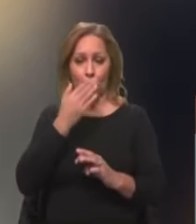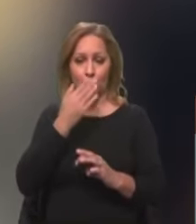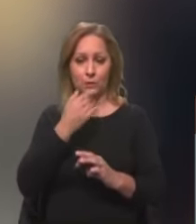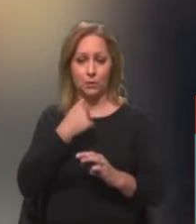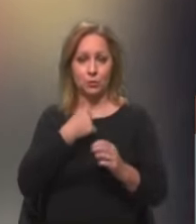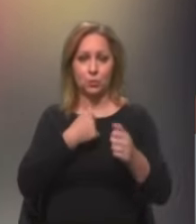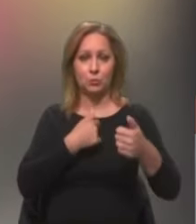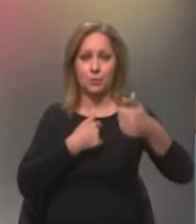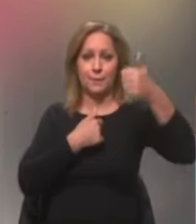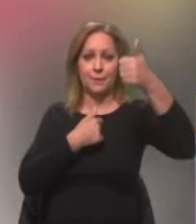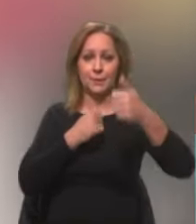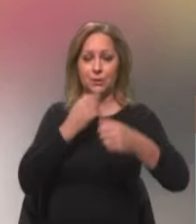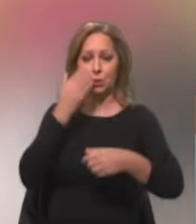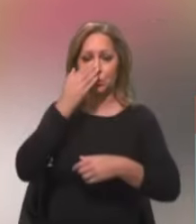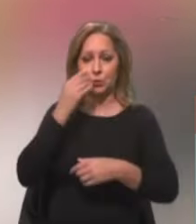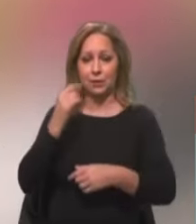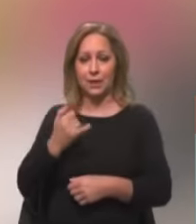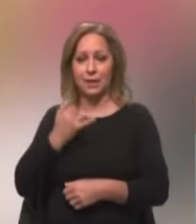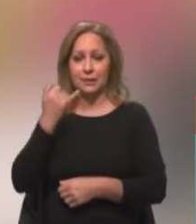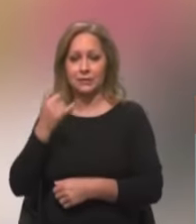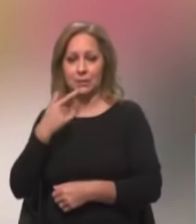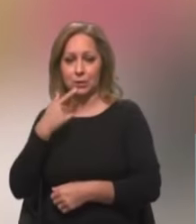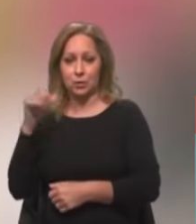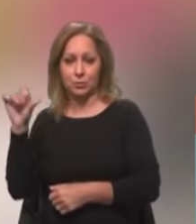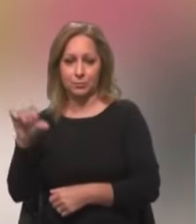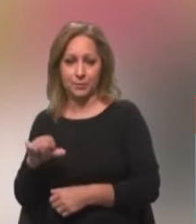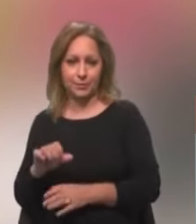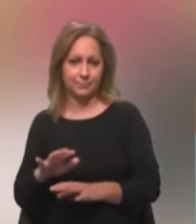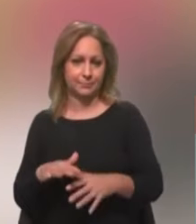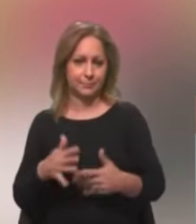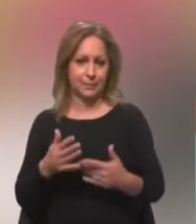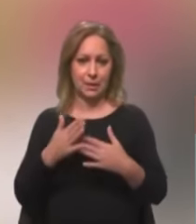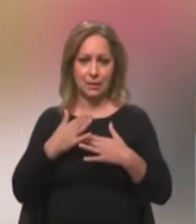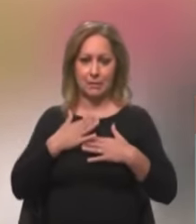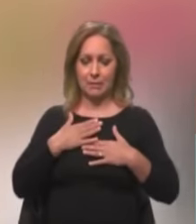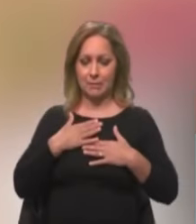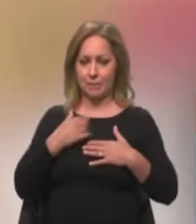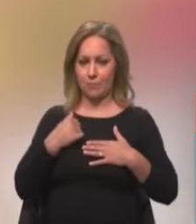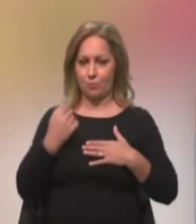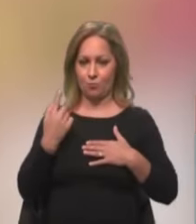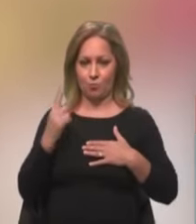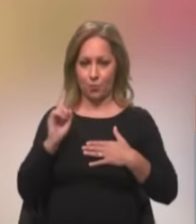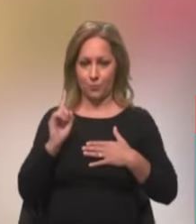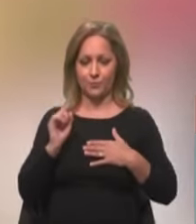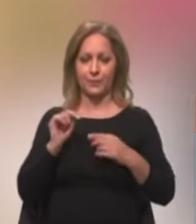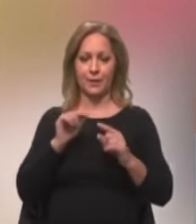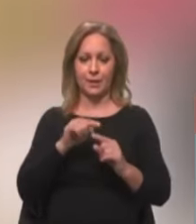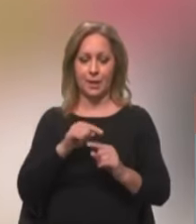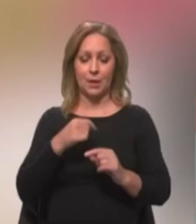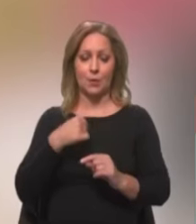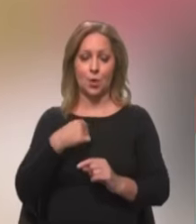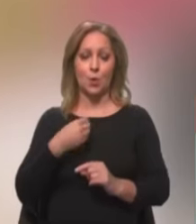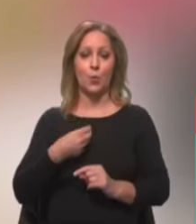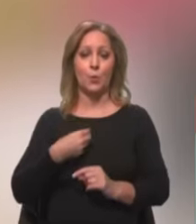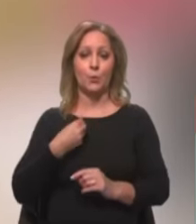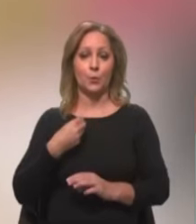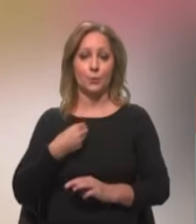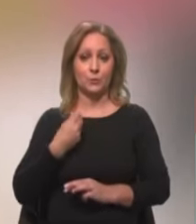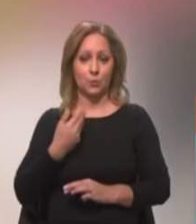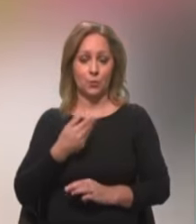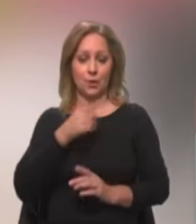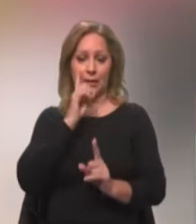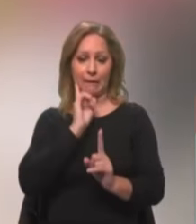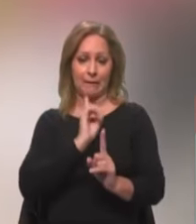bestiais e no outro dia querem fazer de nós bestas, não. De mim ninguém vai fazer besta. A minha preocupação agora é a minha